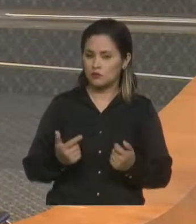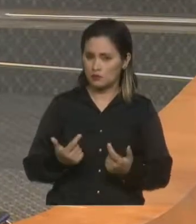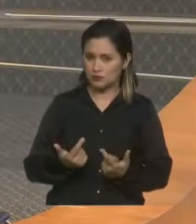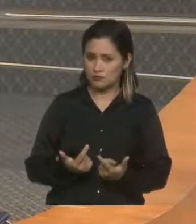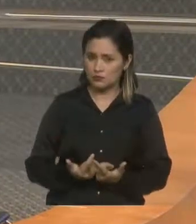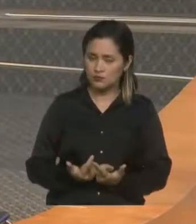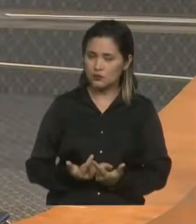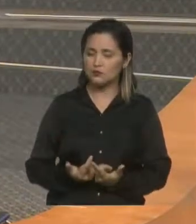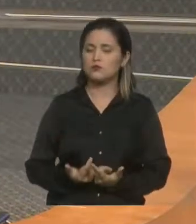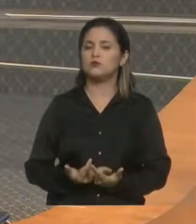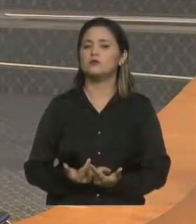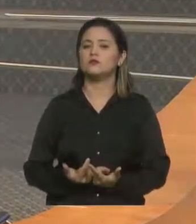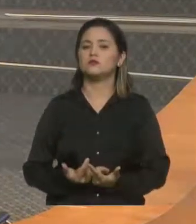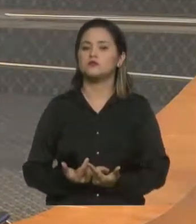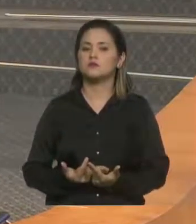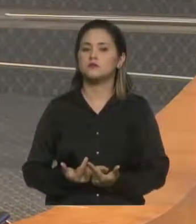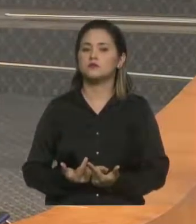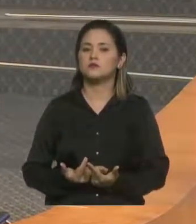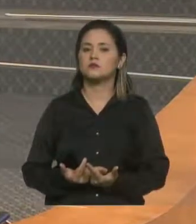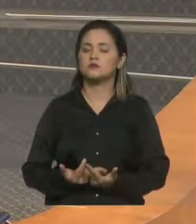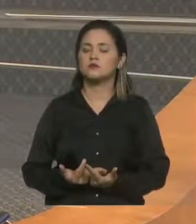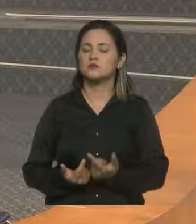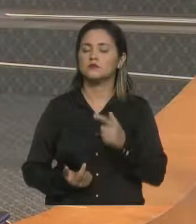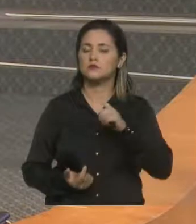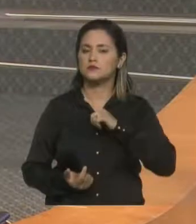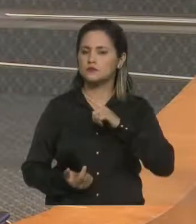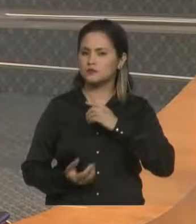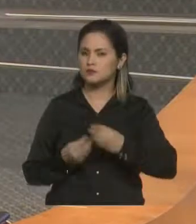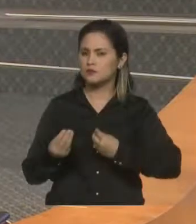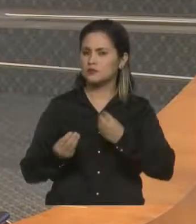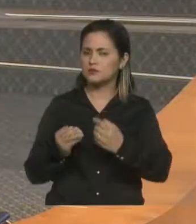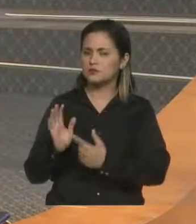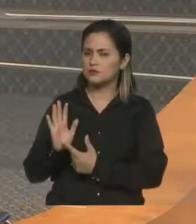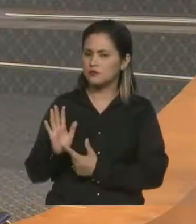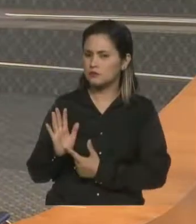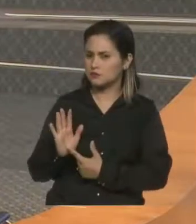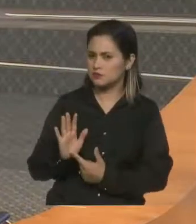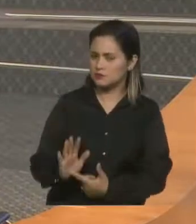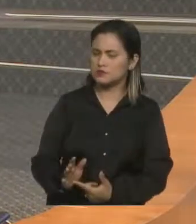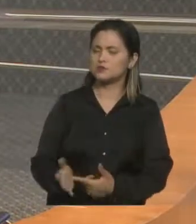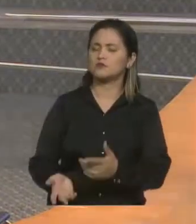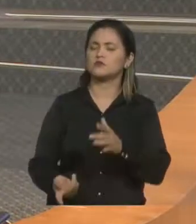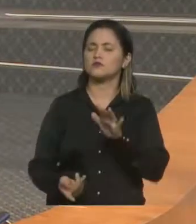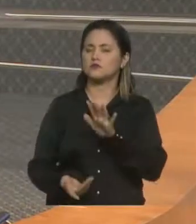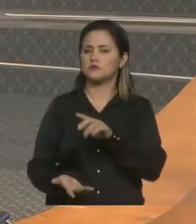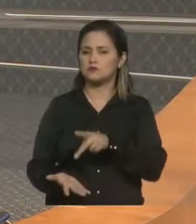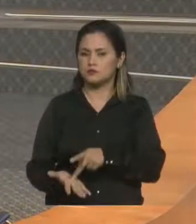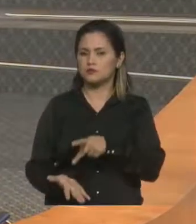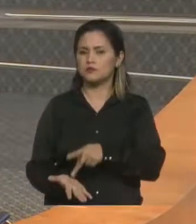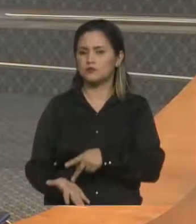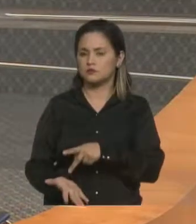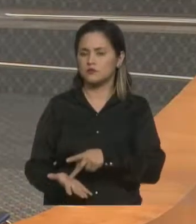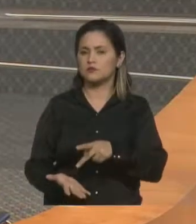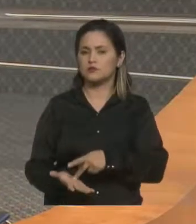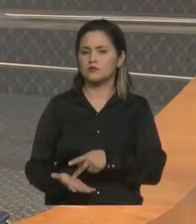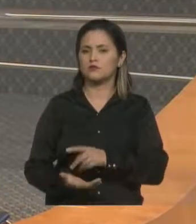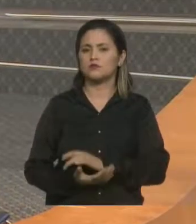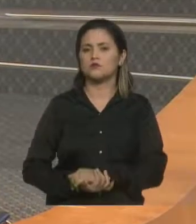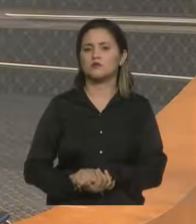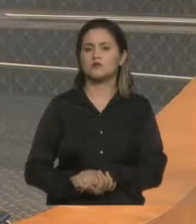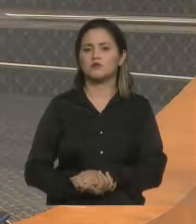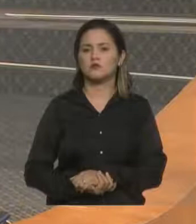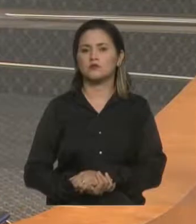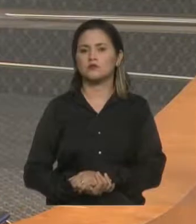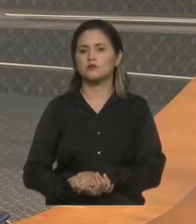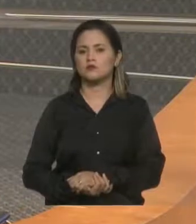a verdade de muitas coisas que são ditas aqui na casa. Primeiro ponto é mostrar, primeiro eu vou